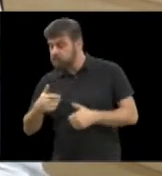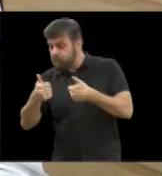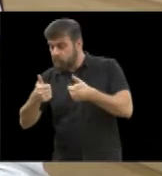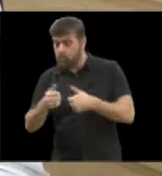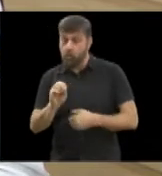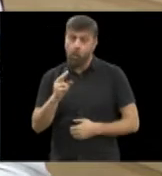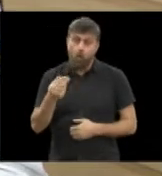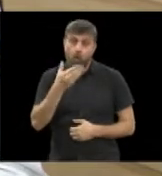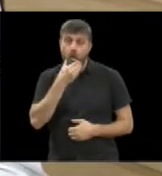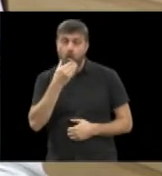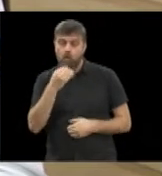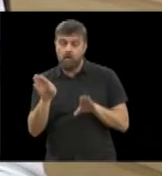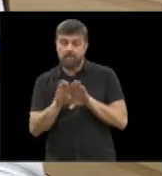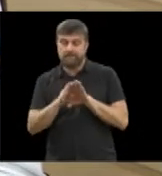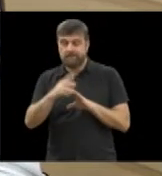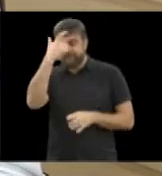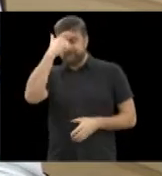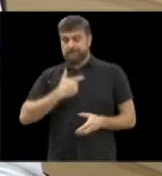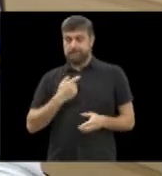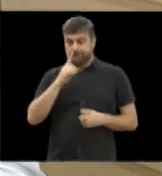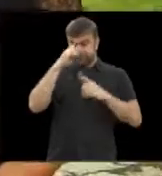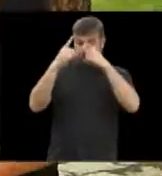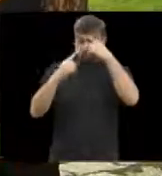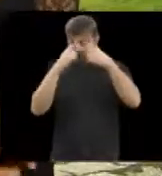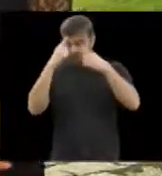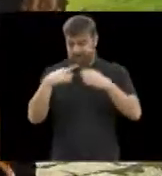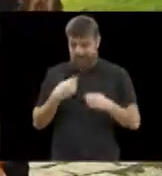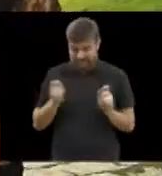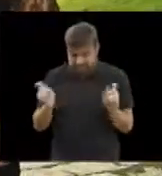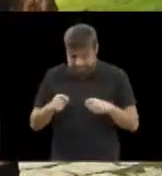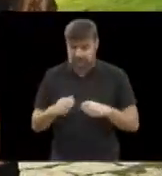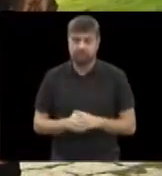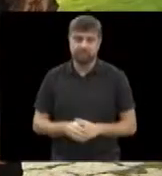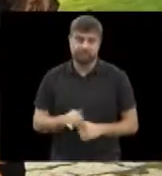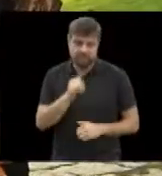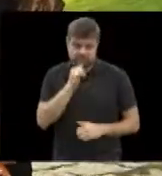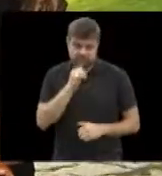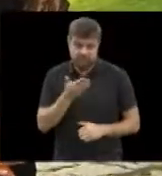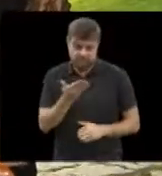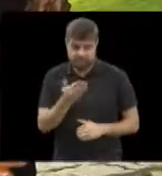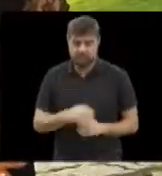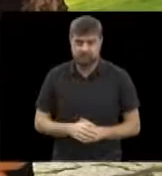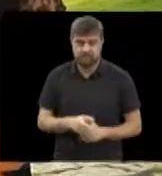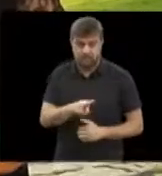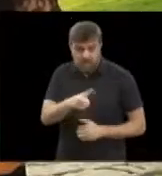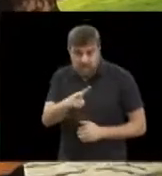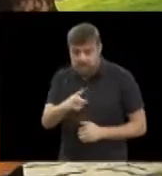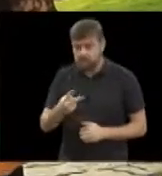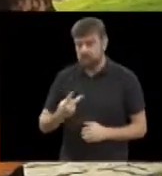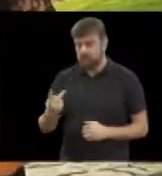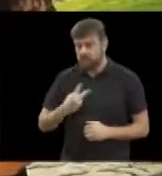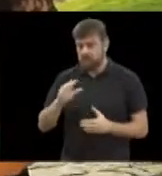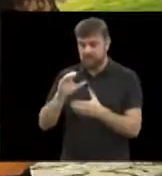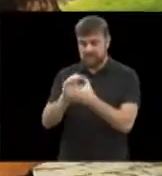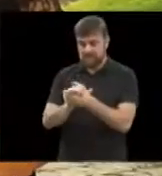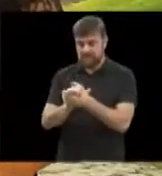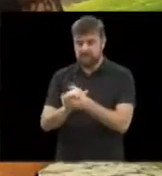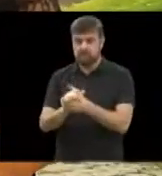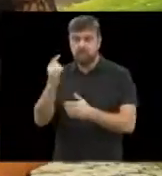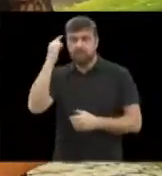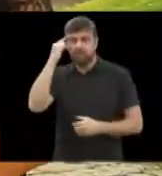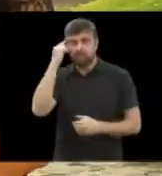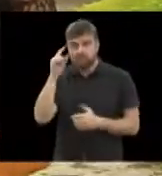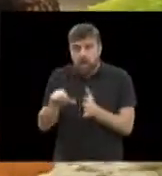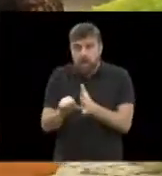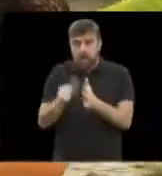homem procura, até mesmo para saber se é fértil ou não. A gente casou e a gente entendia que primeiro tinha que montar uma